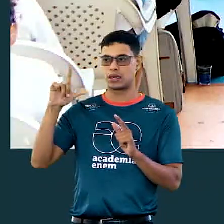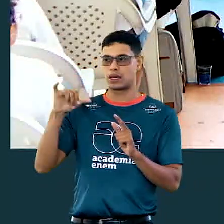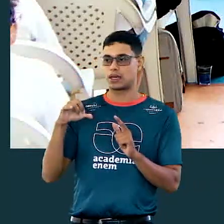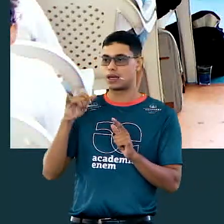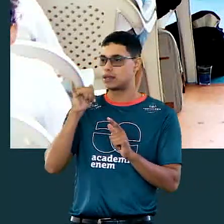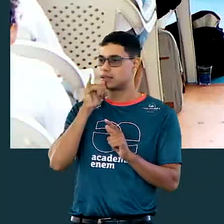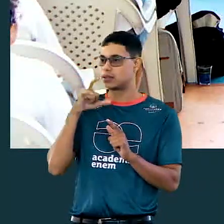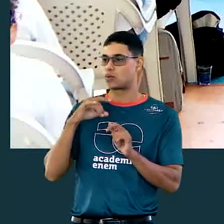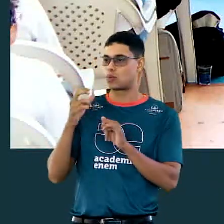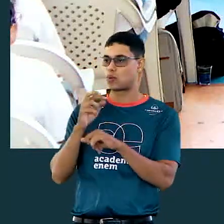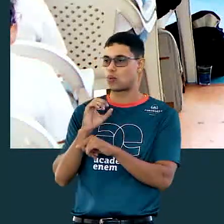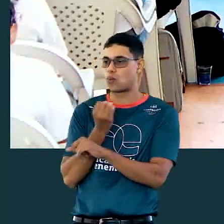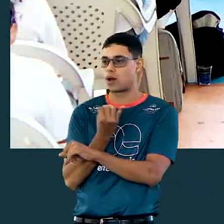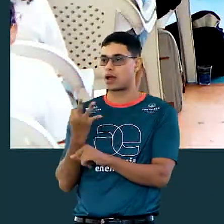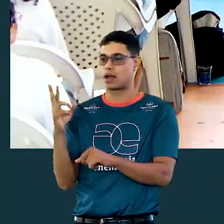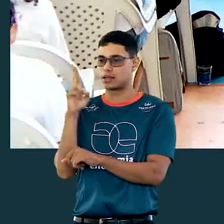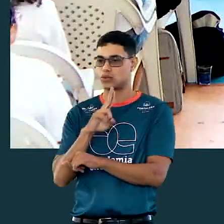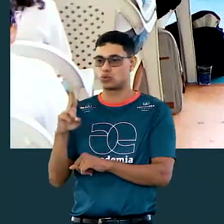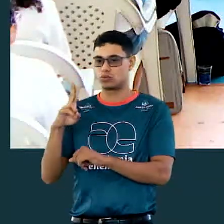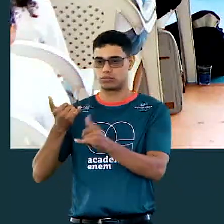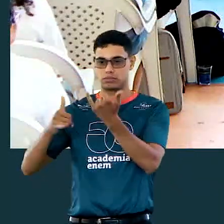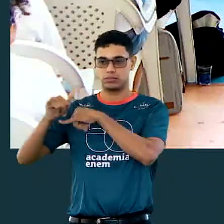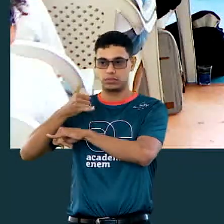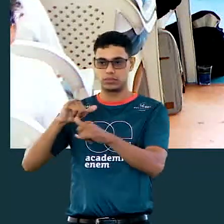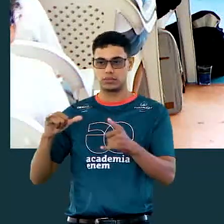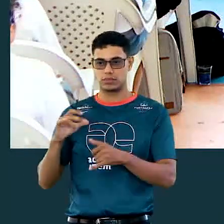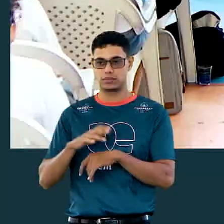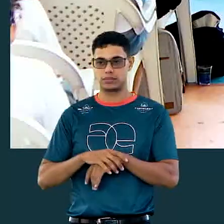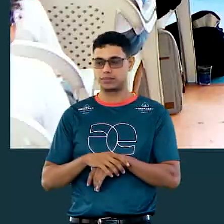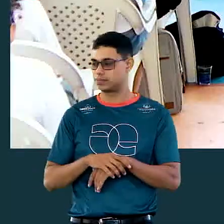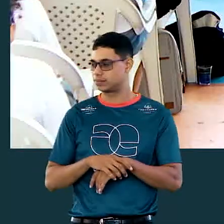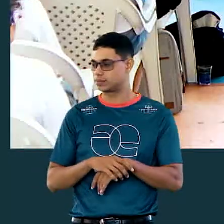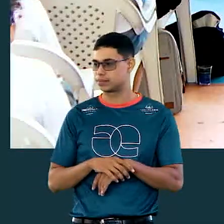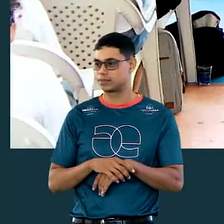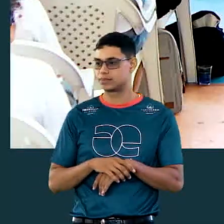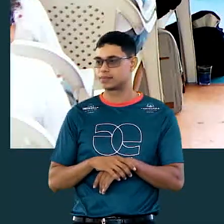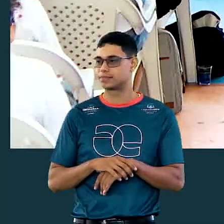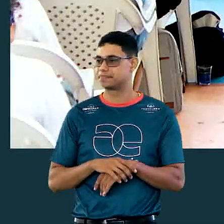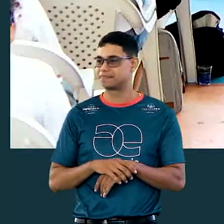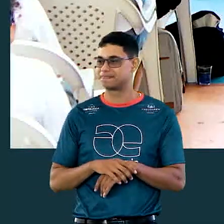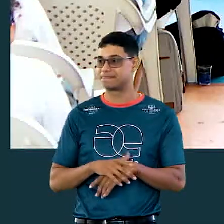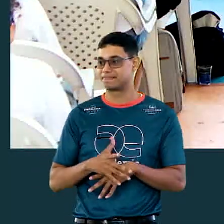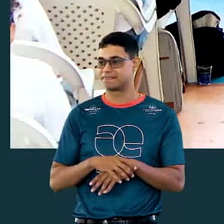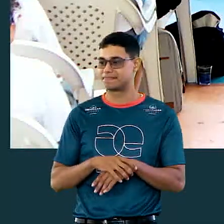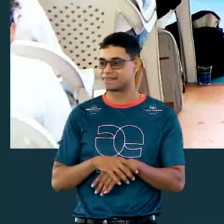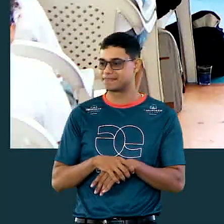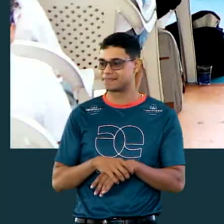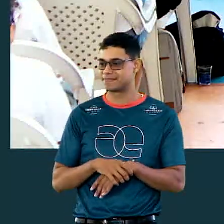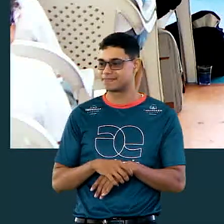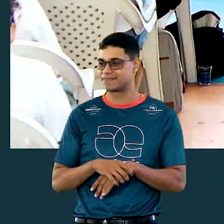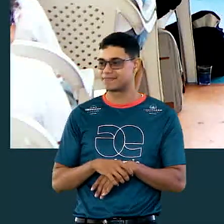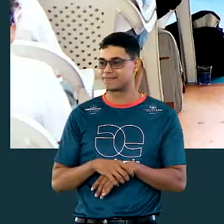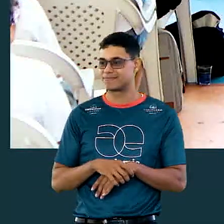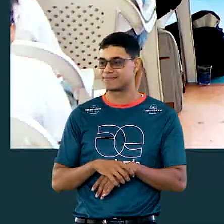de consumo energético. É quanto de energia gasta por segundo. Vou explicar melhor.